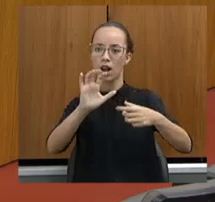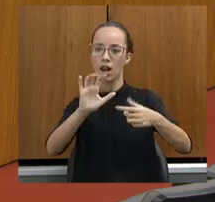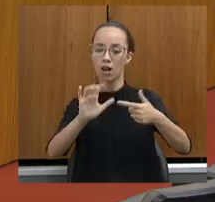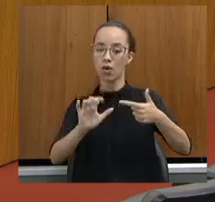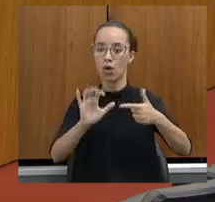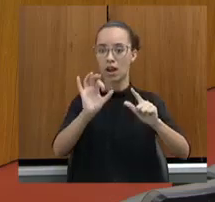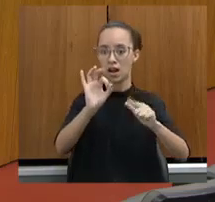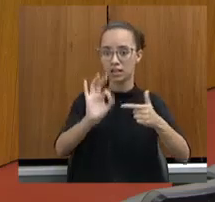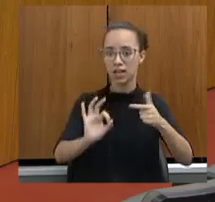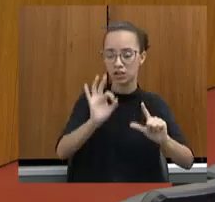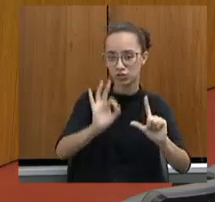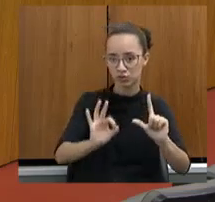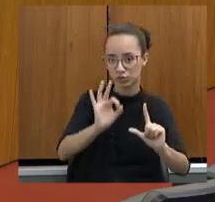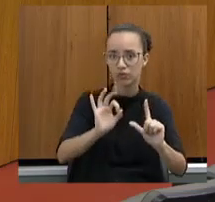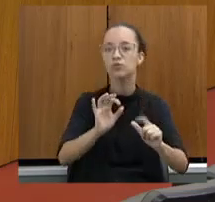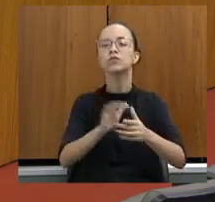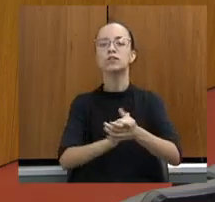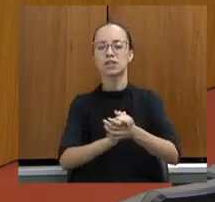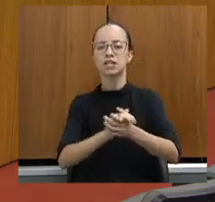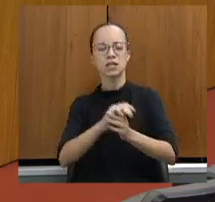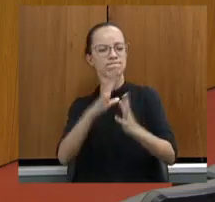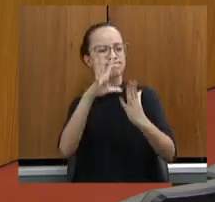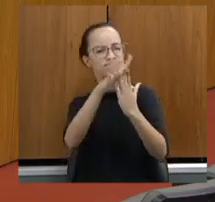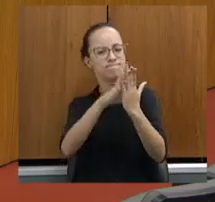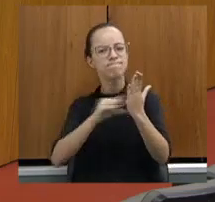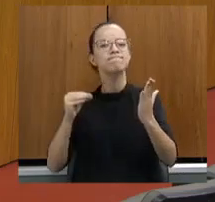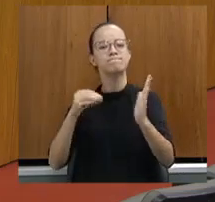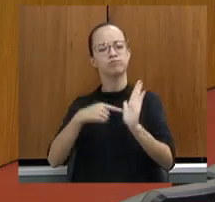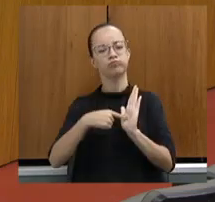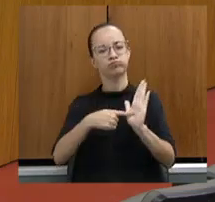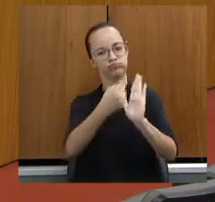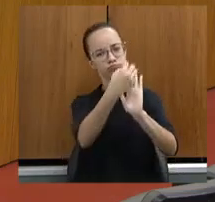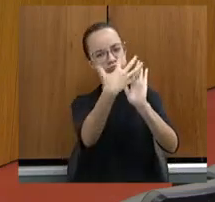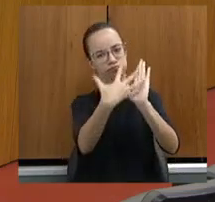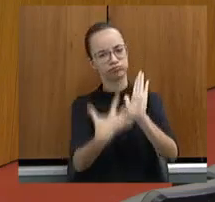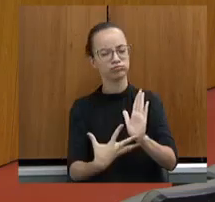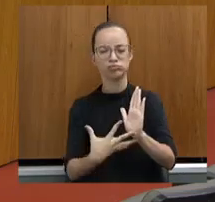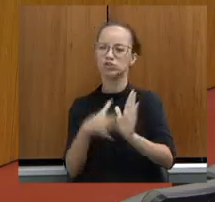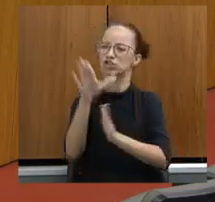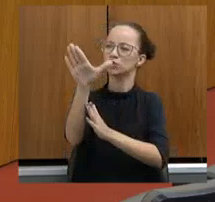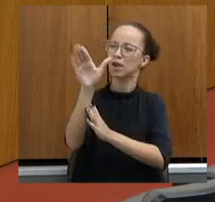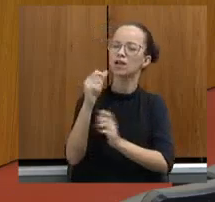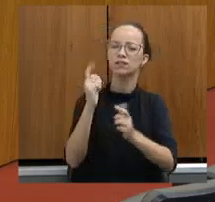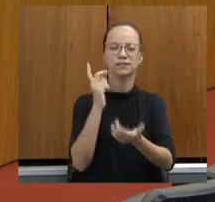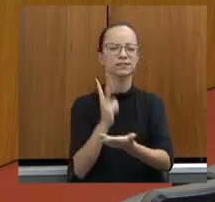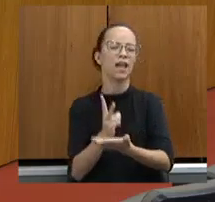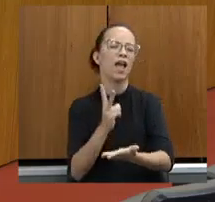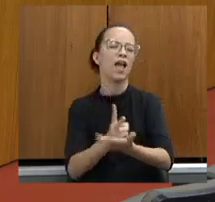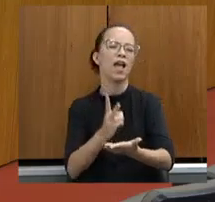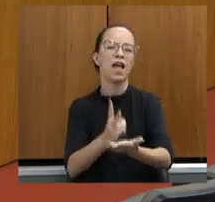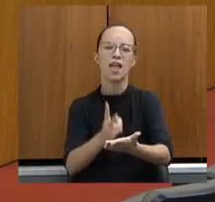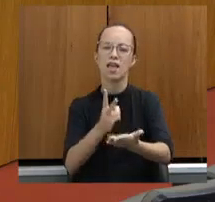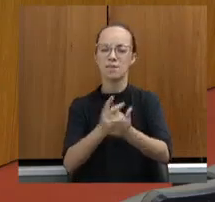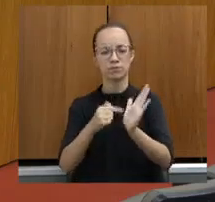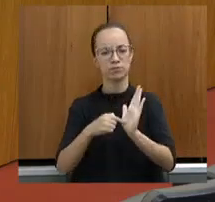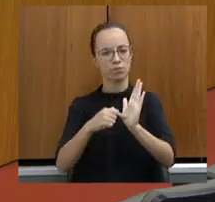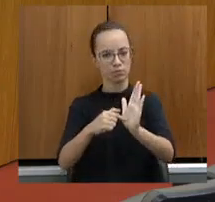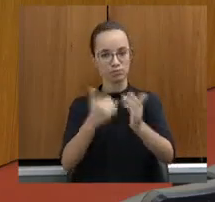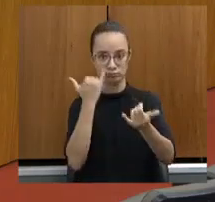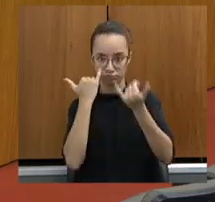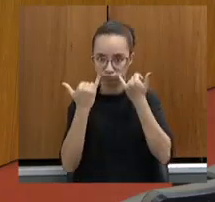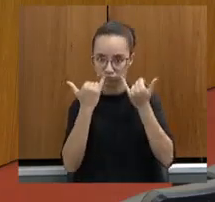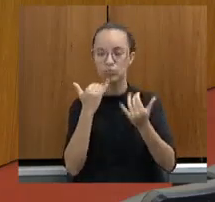executivo que tem sido modelo ao prestar contas e se apresentar sempre que chamado aqui a essa casa de leis